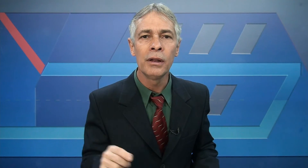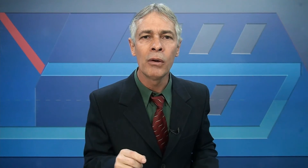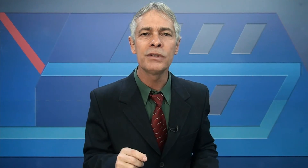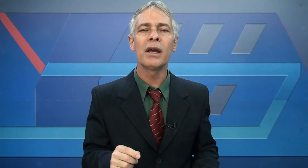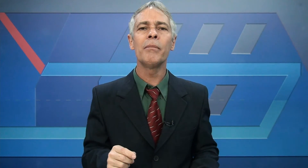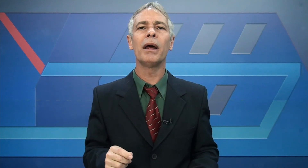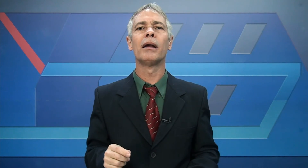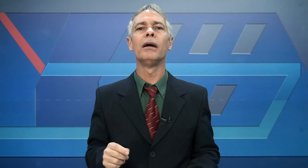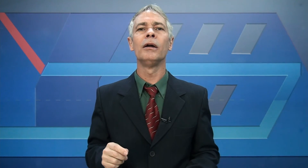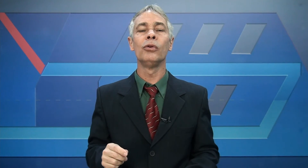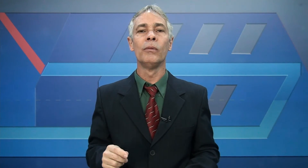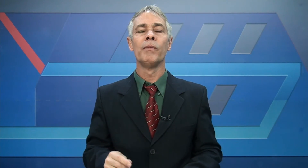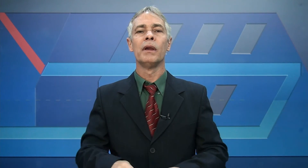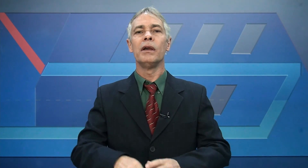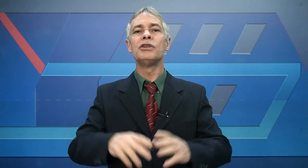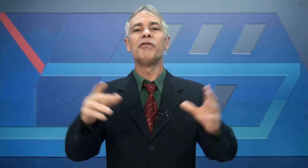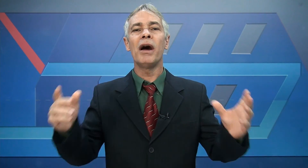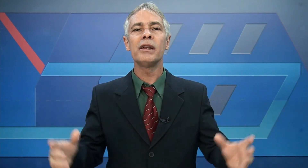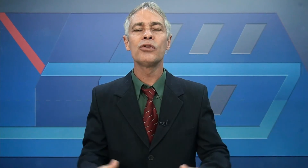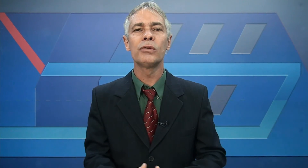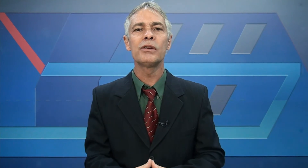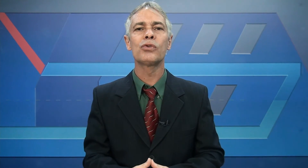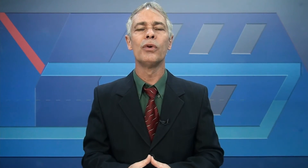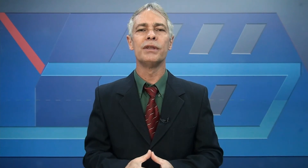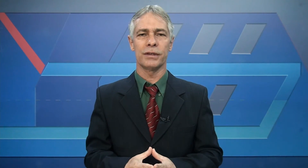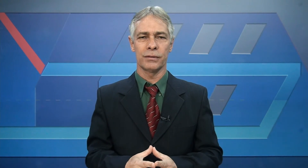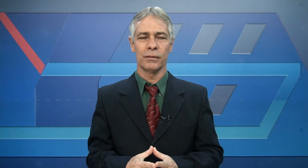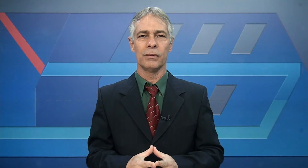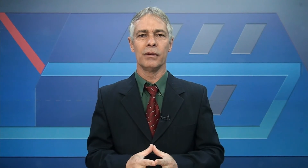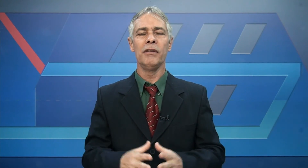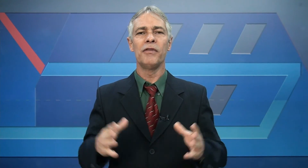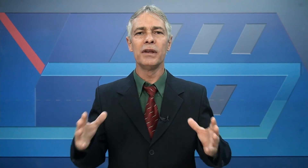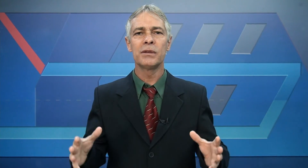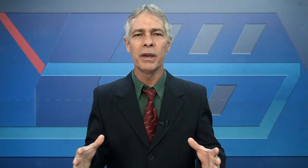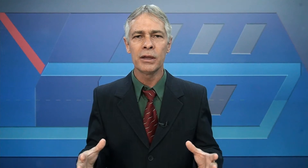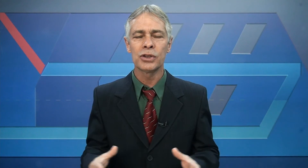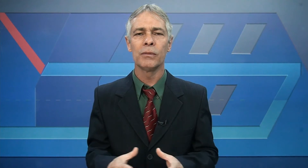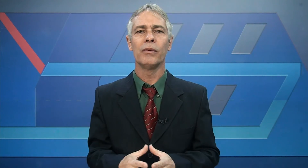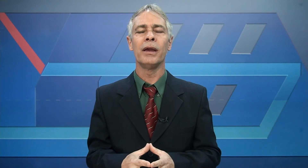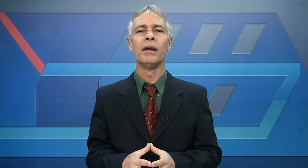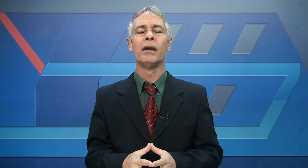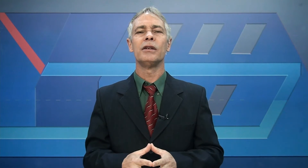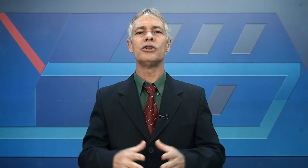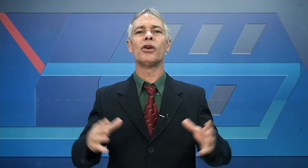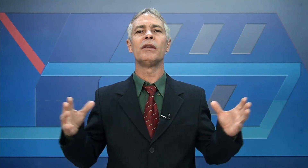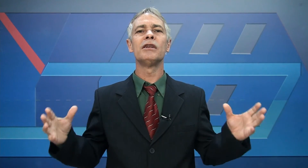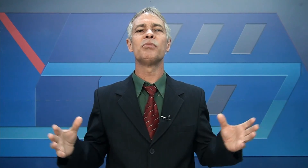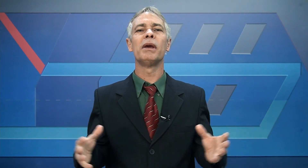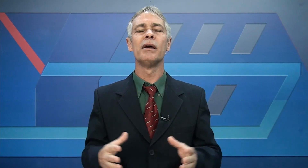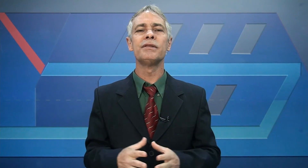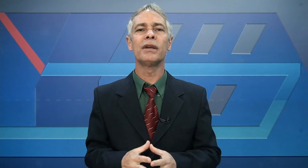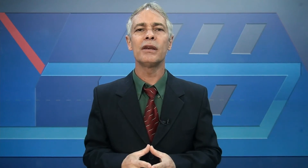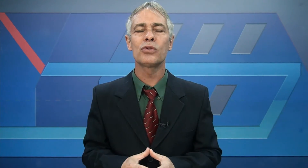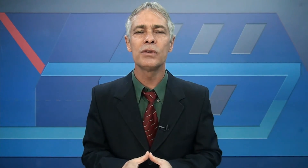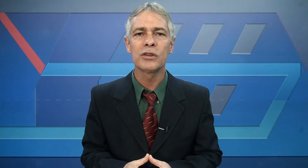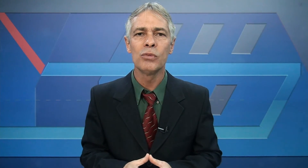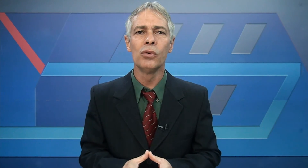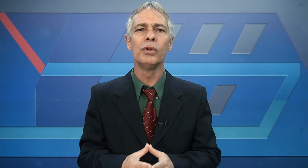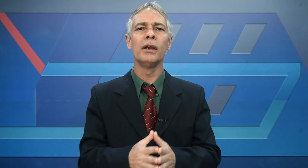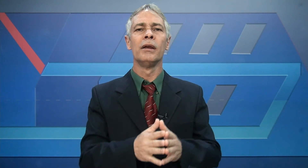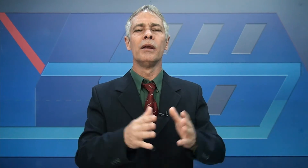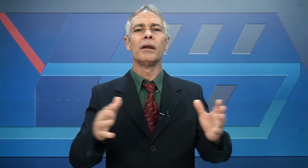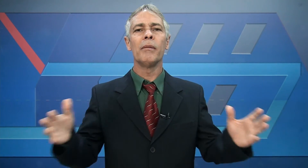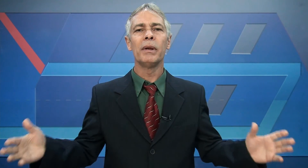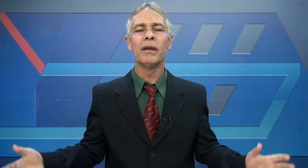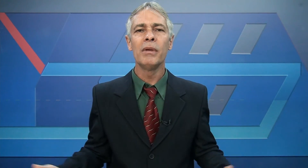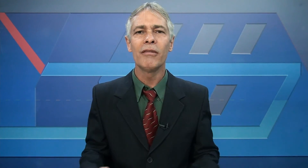que não está emplacando e de várias outras coisas. Infelizmente, né, a gente só tem esperança que as coisas